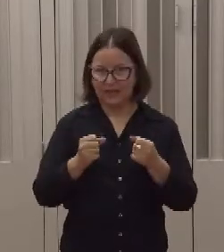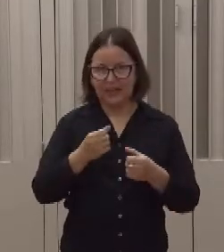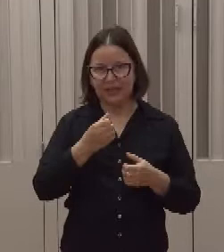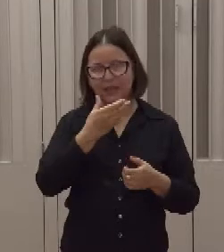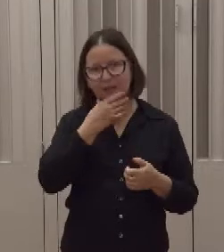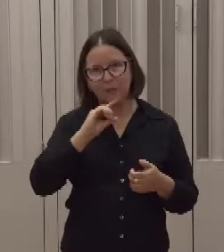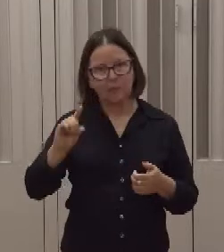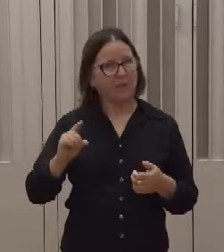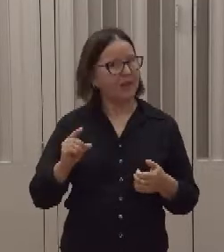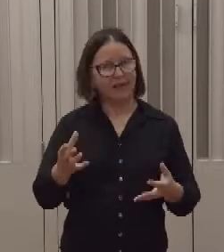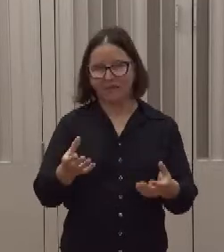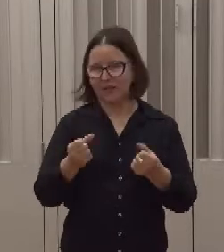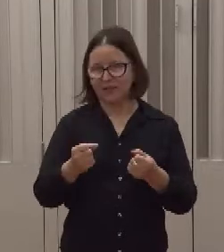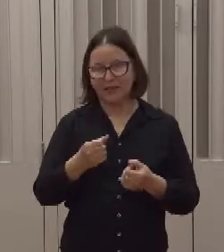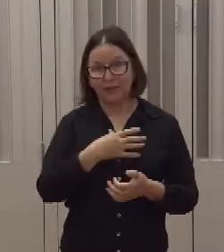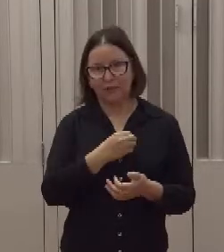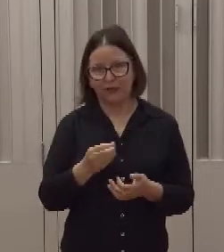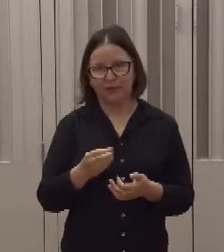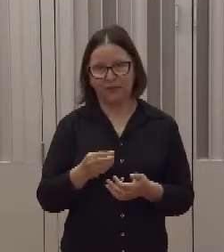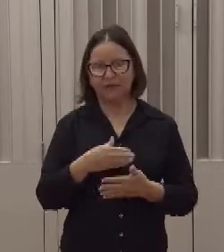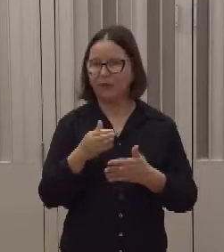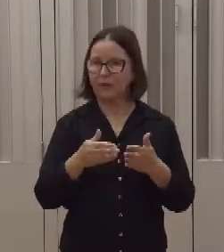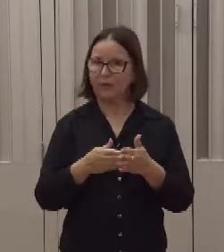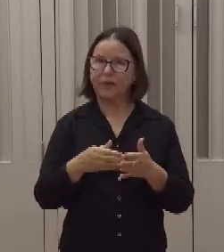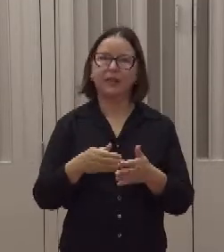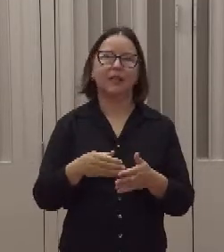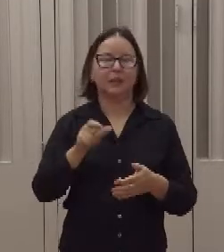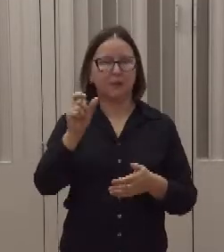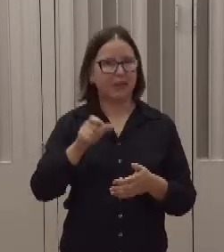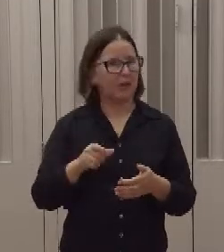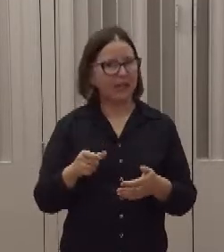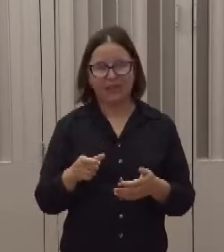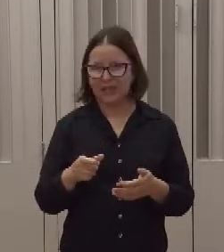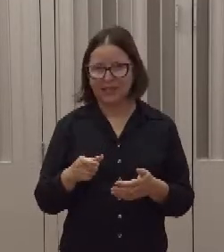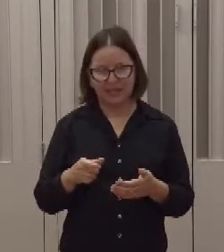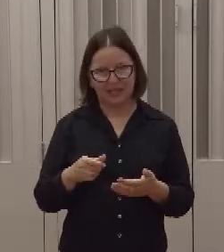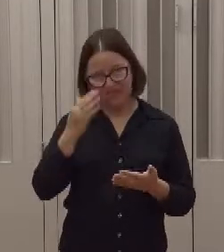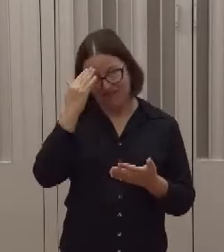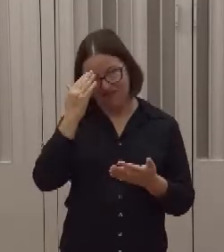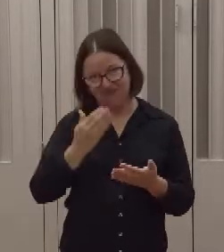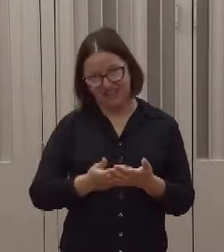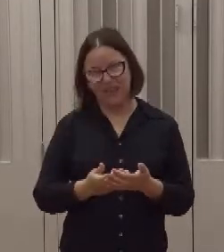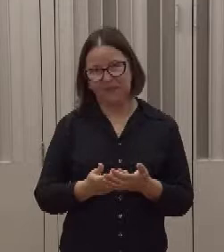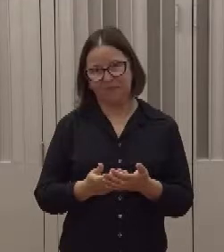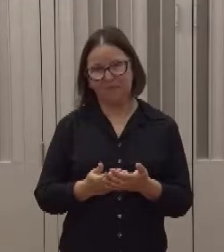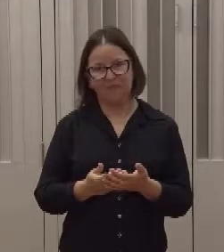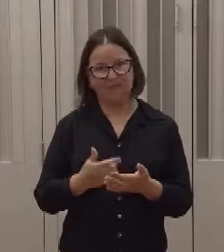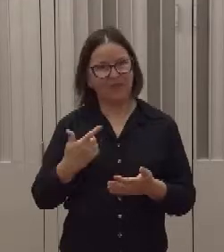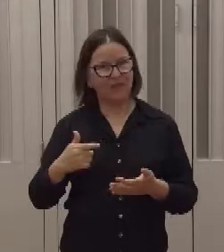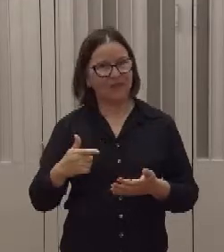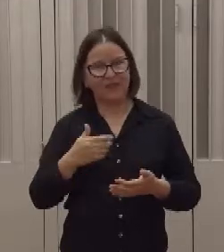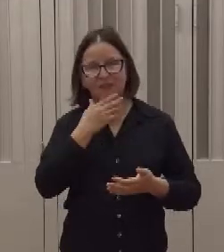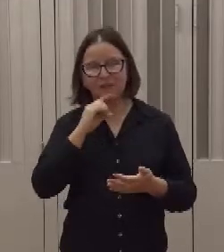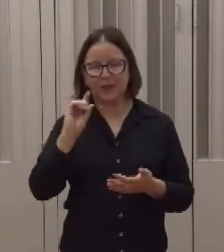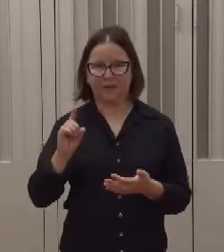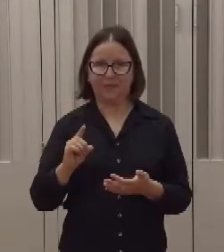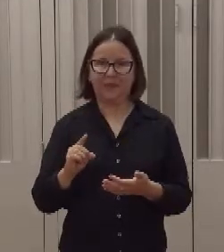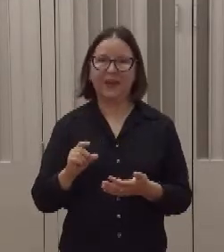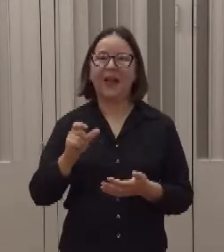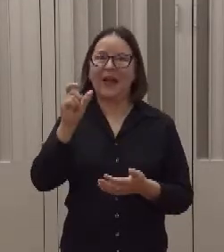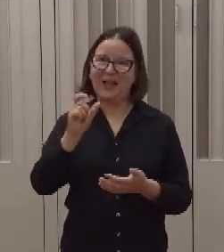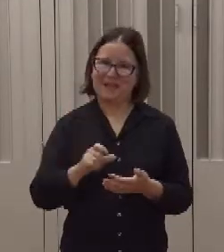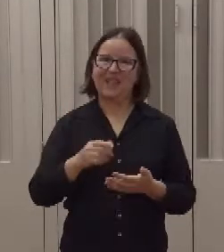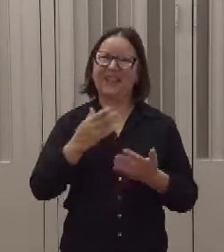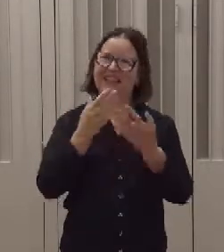Filho, esse não tem o Pai. Aquele que confessa o Filho tem igualmente o